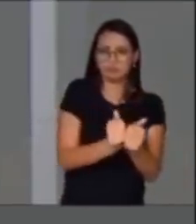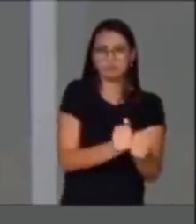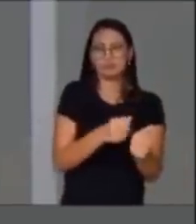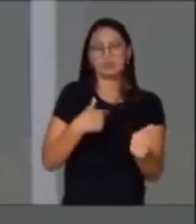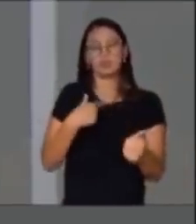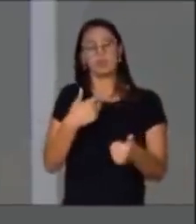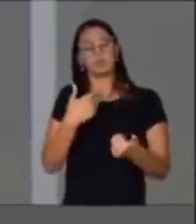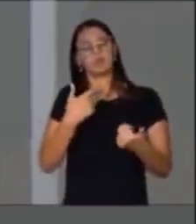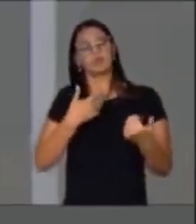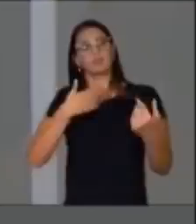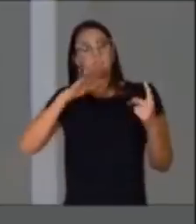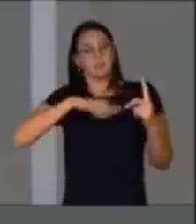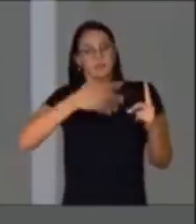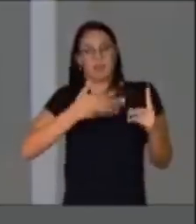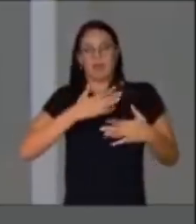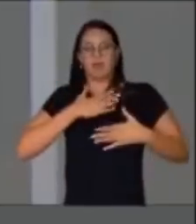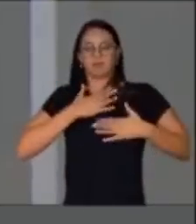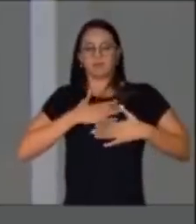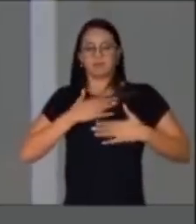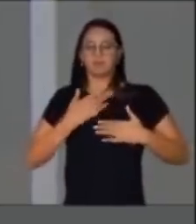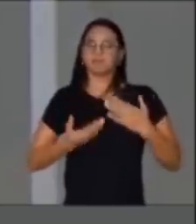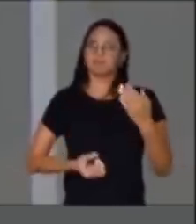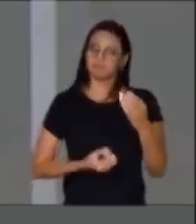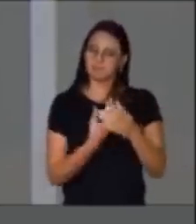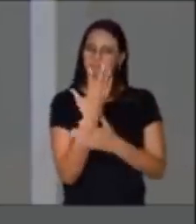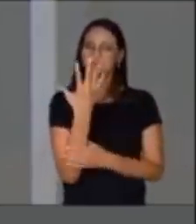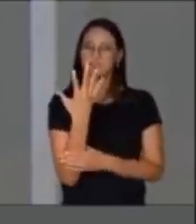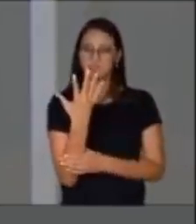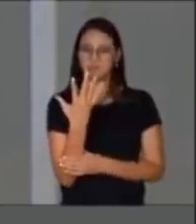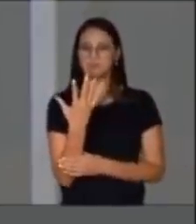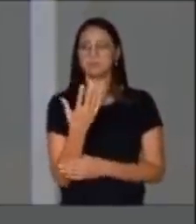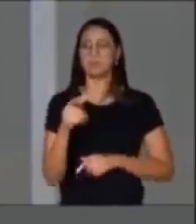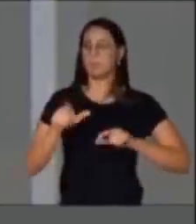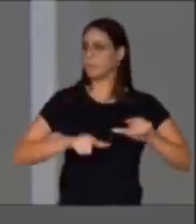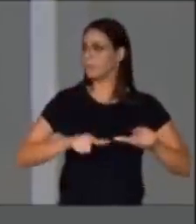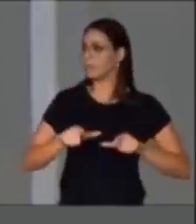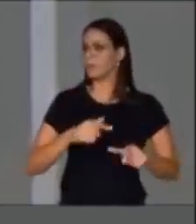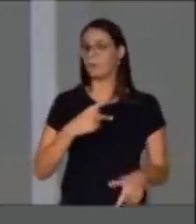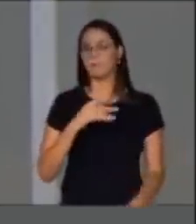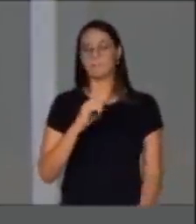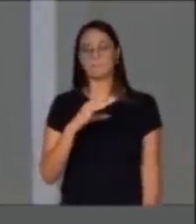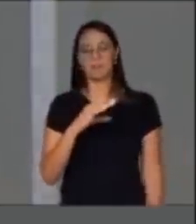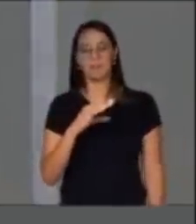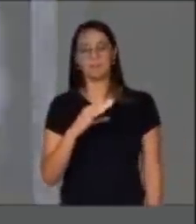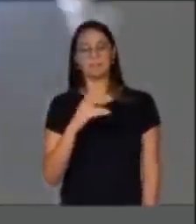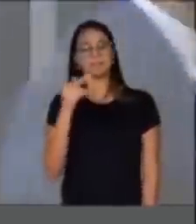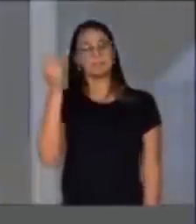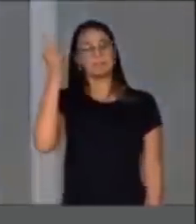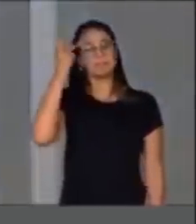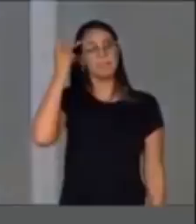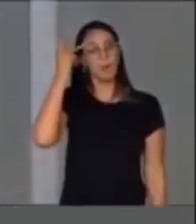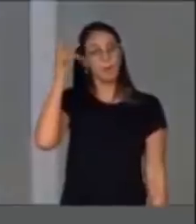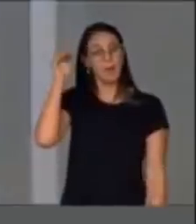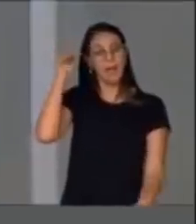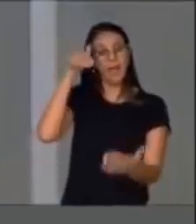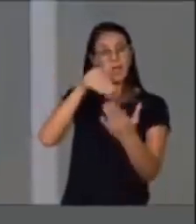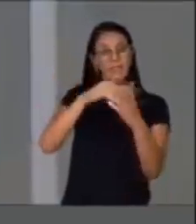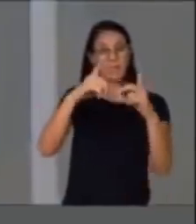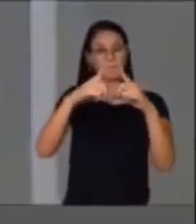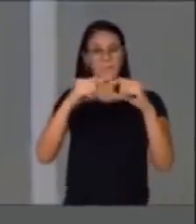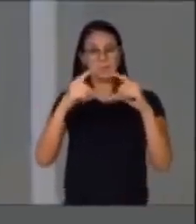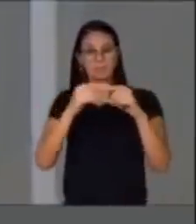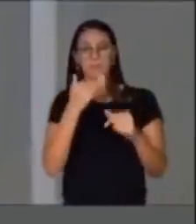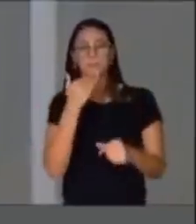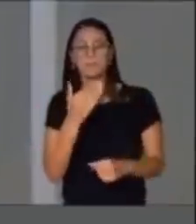qual tive a honra de ser um dos fundadores. Caminhamos, né, a pé de São Paulo até Brasília, aqui nessa casa, para